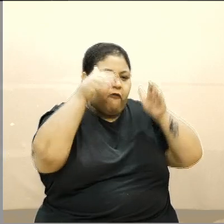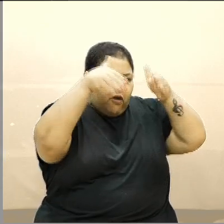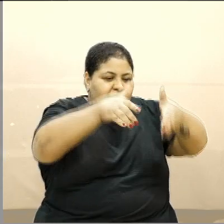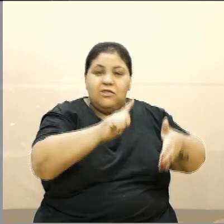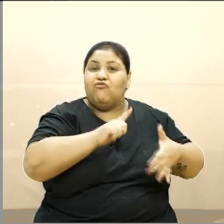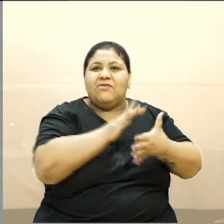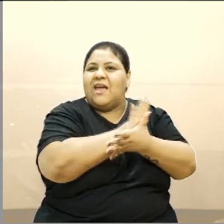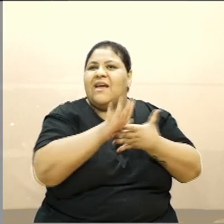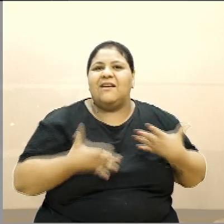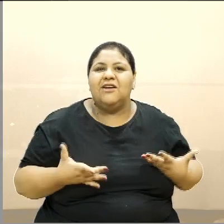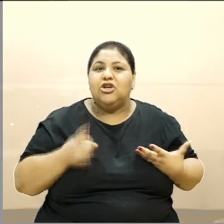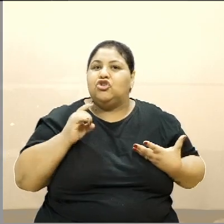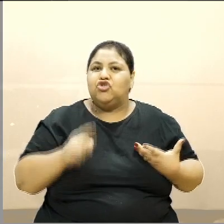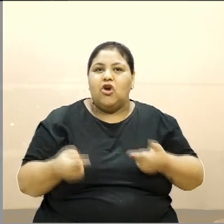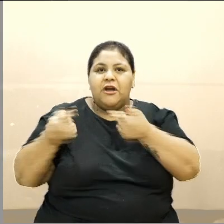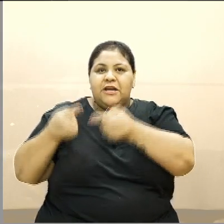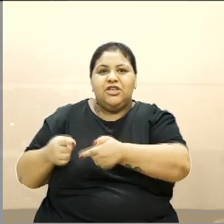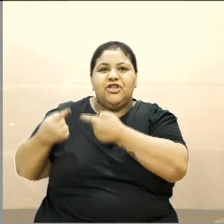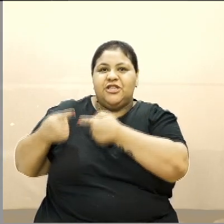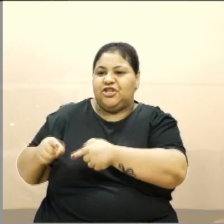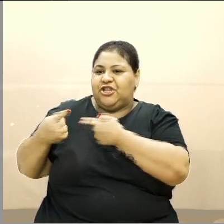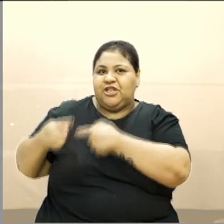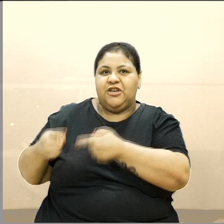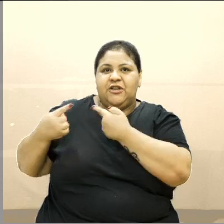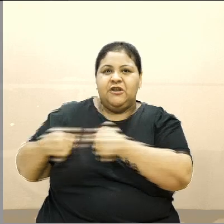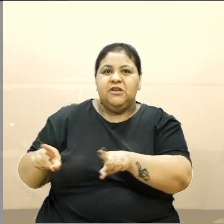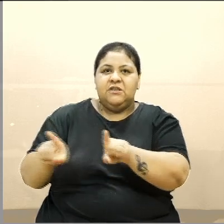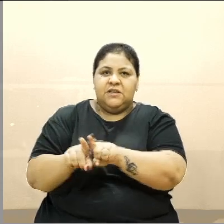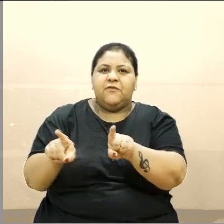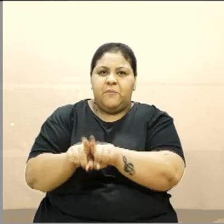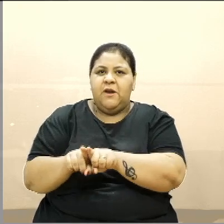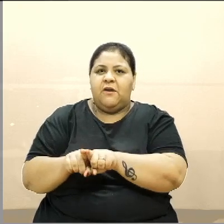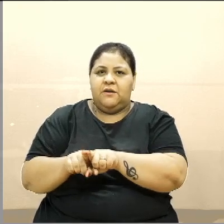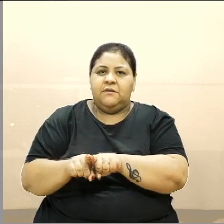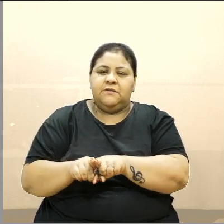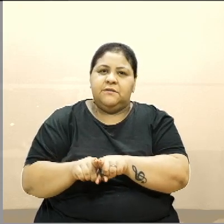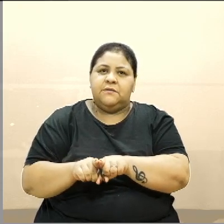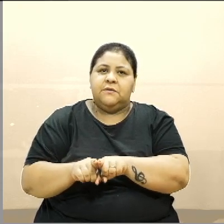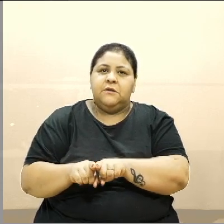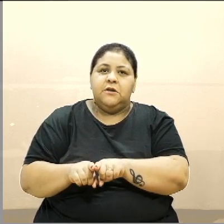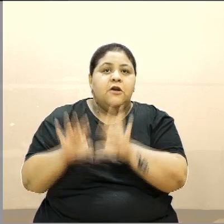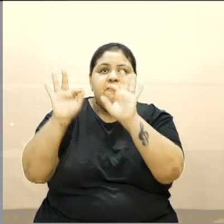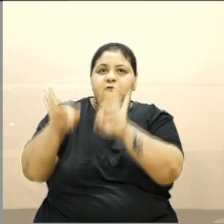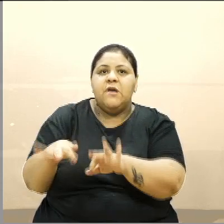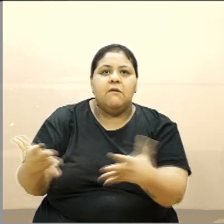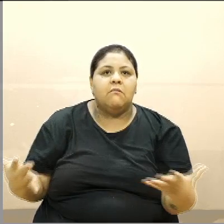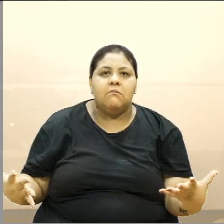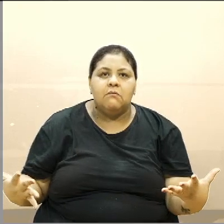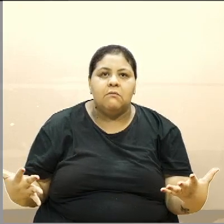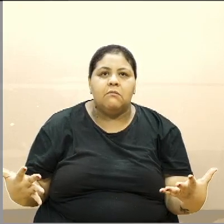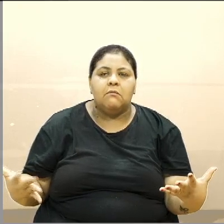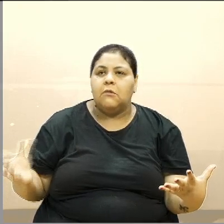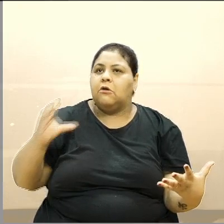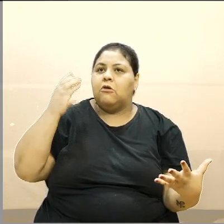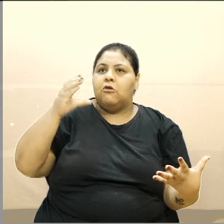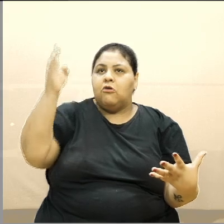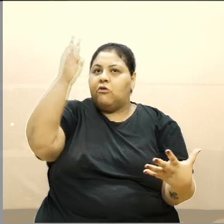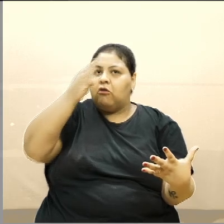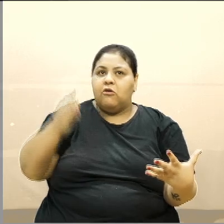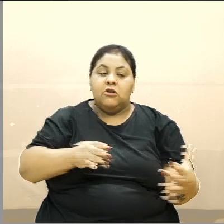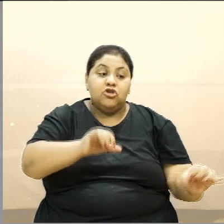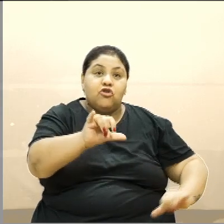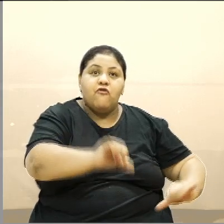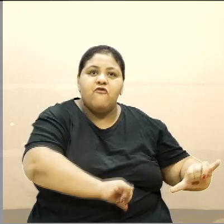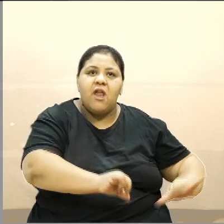tem. Só tem crítica, xingamento, e o debate técnico morreu. A ciência no Brasil está